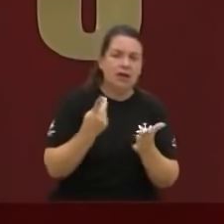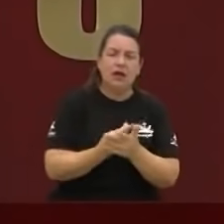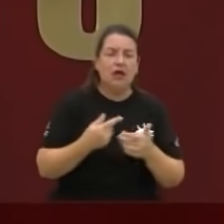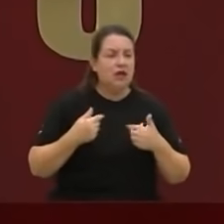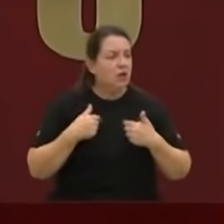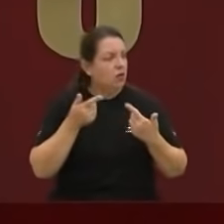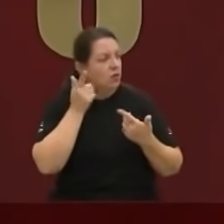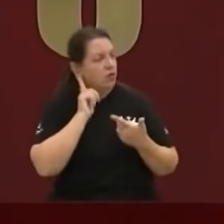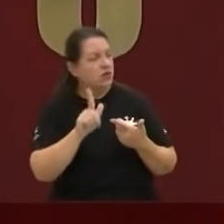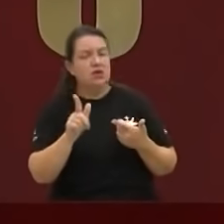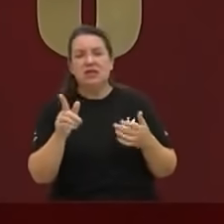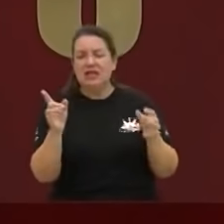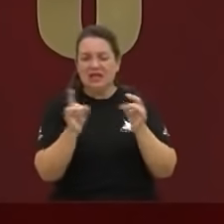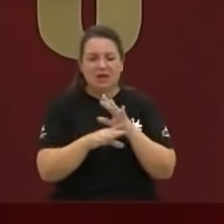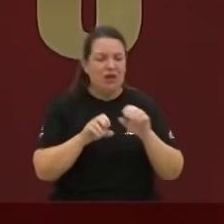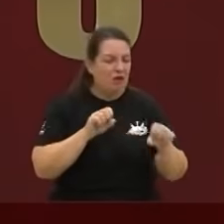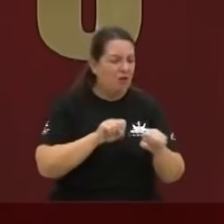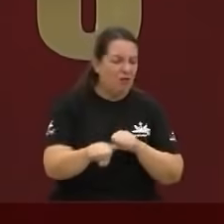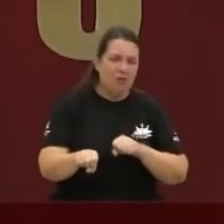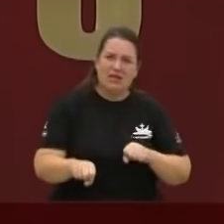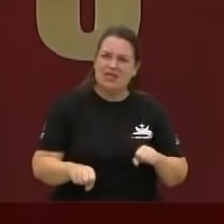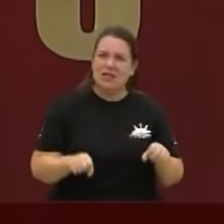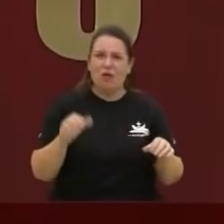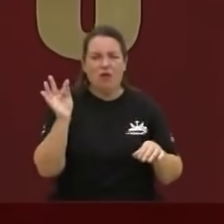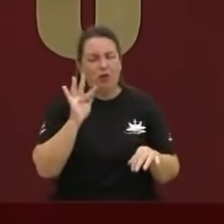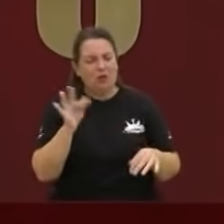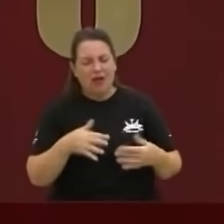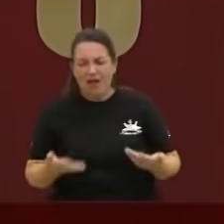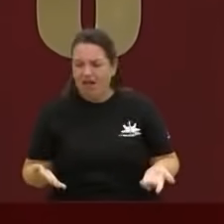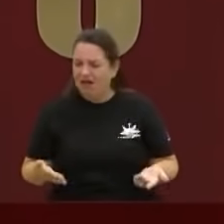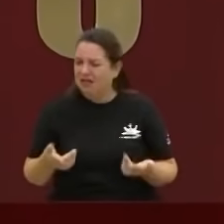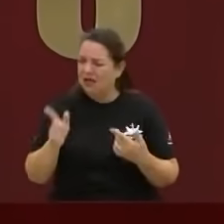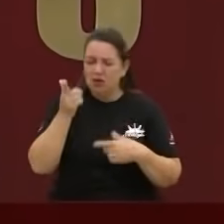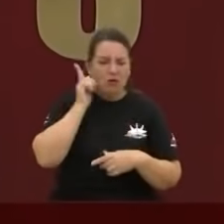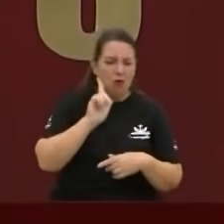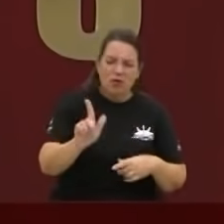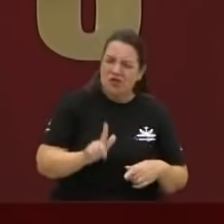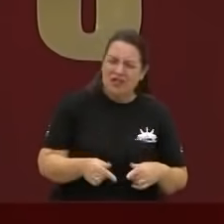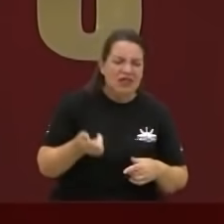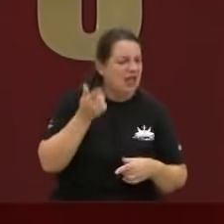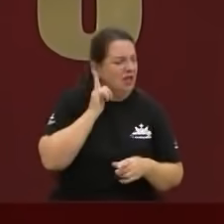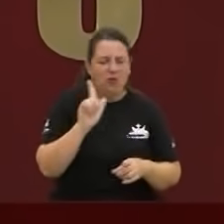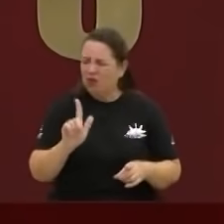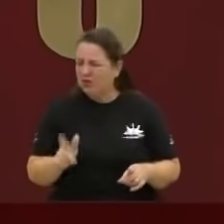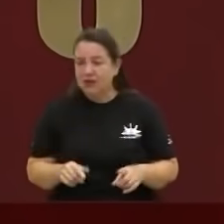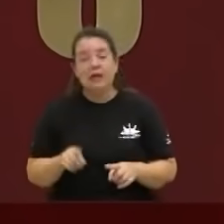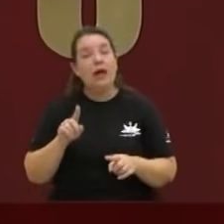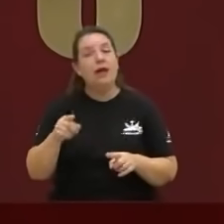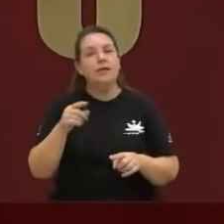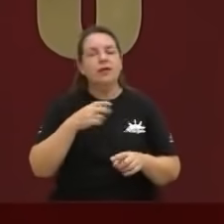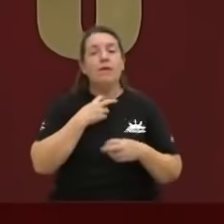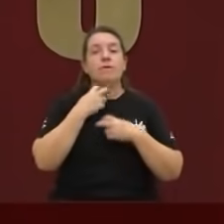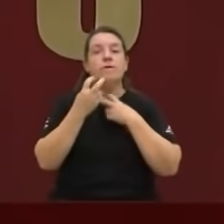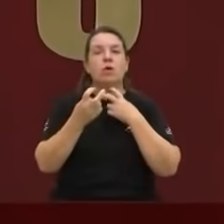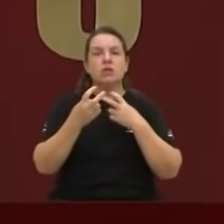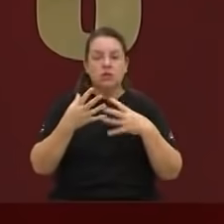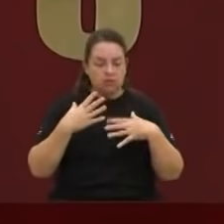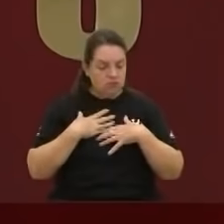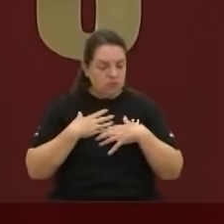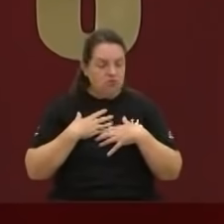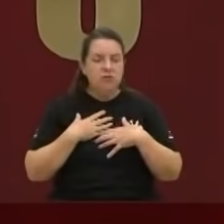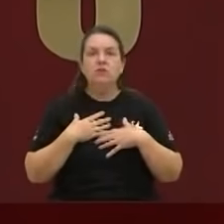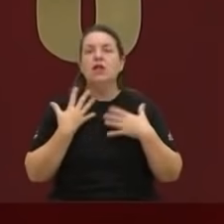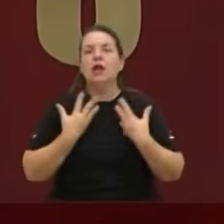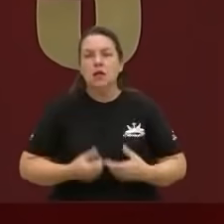não vou conseguir terminar minha faculdade, não vou conseguir. É essa voz que repreende, que